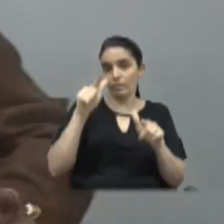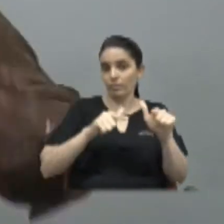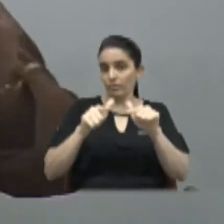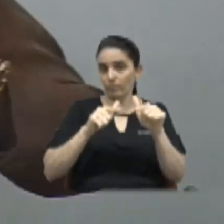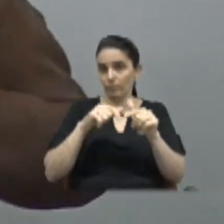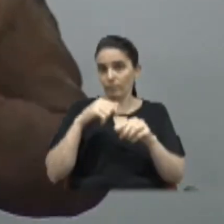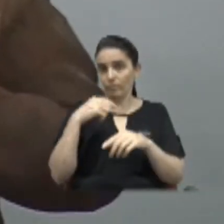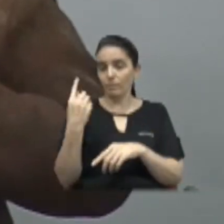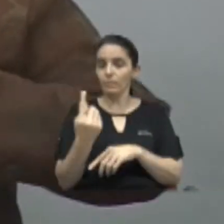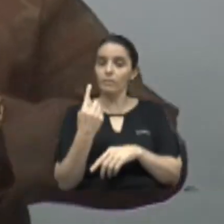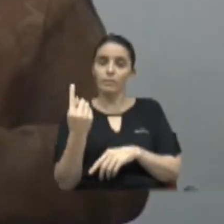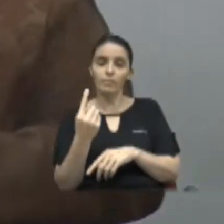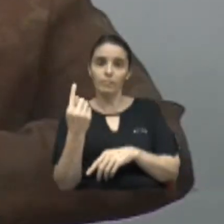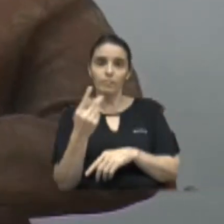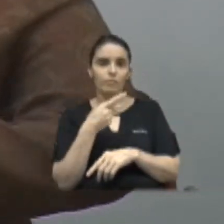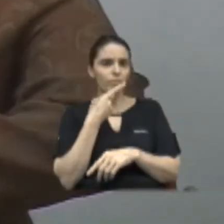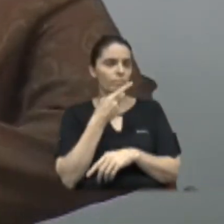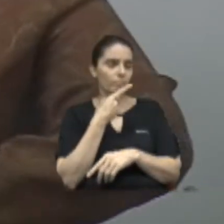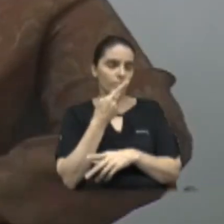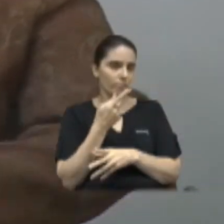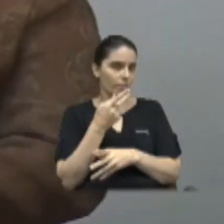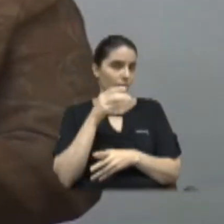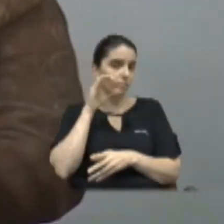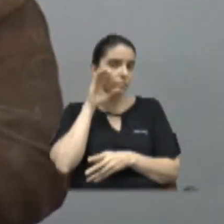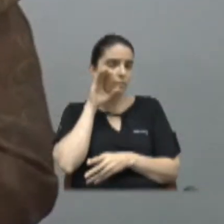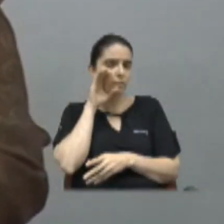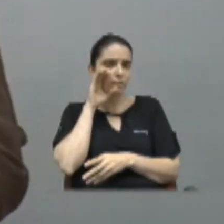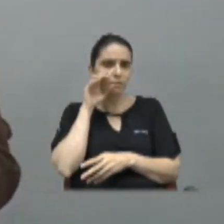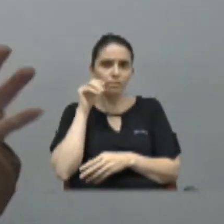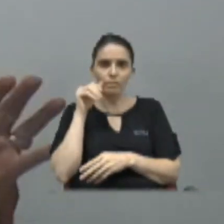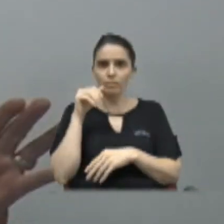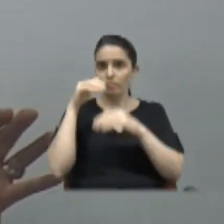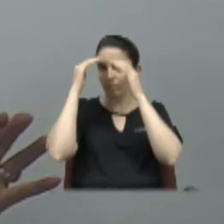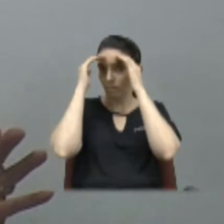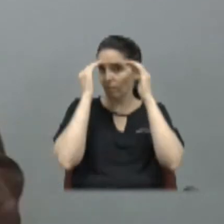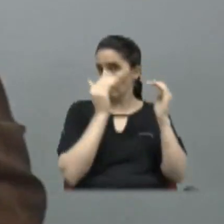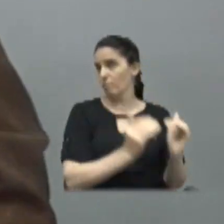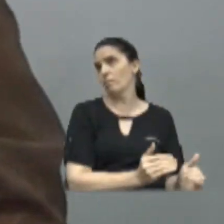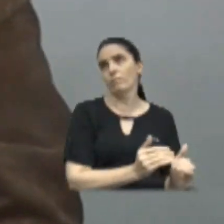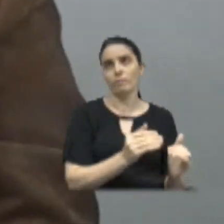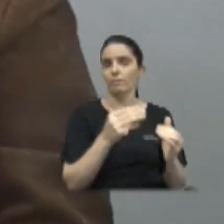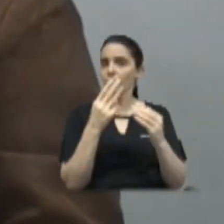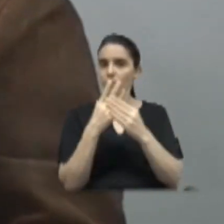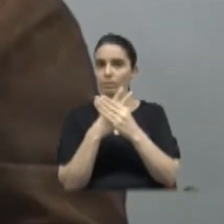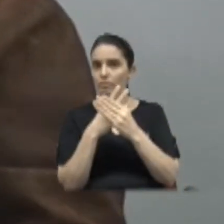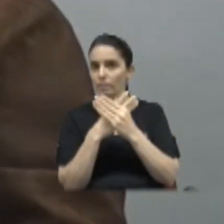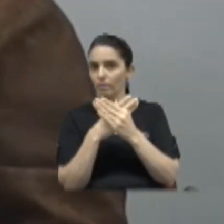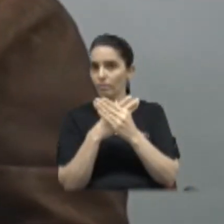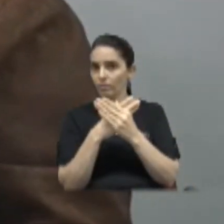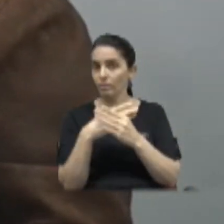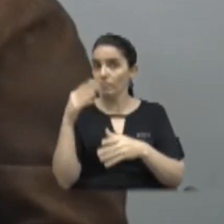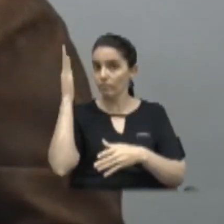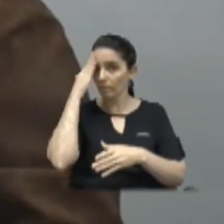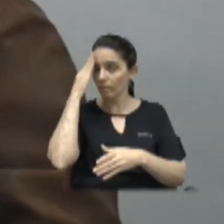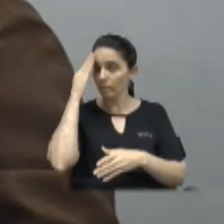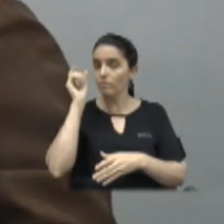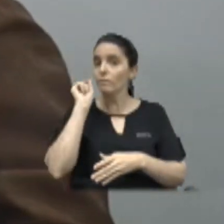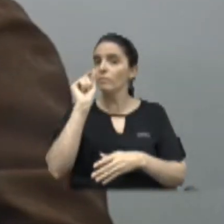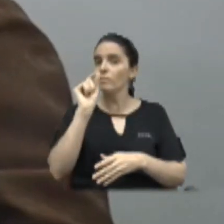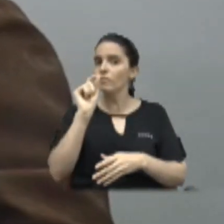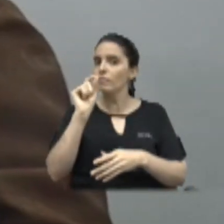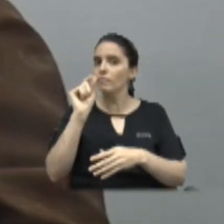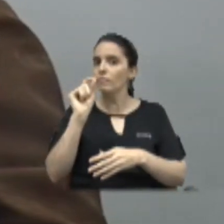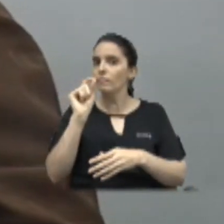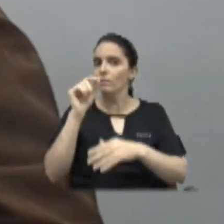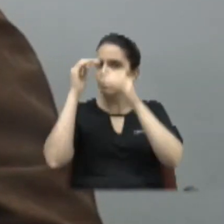sozinha, falaram que eu desrespeitei esta casa. Sabe quem que desrespeita? É o senhor prefeito